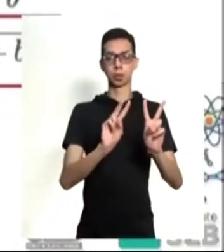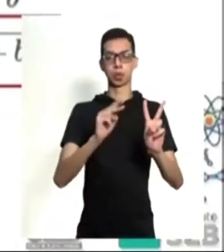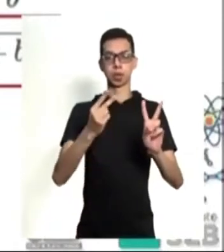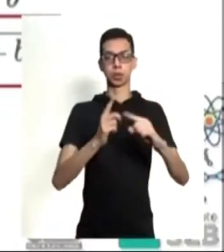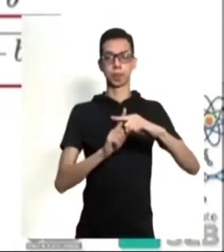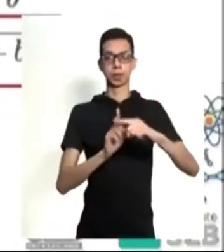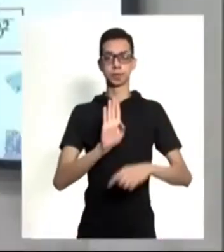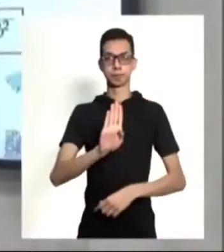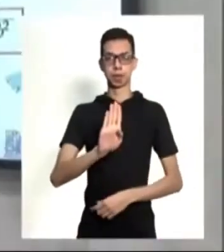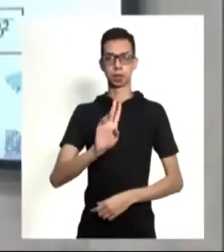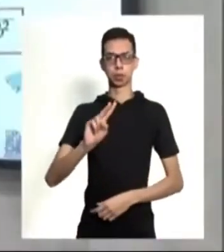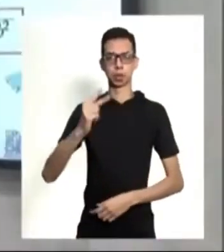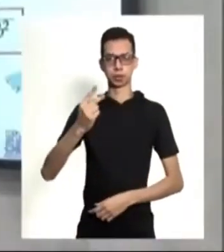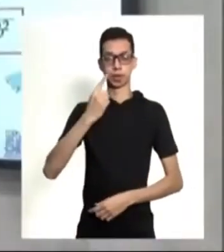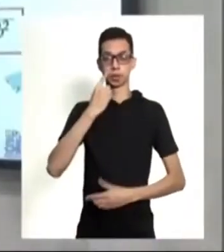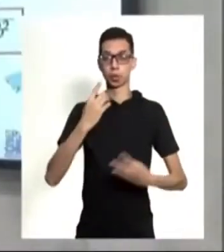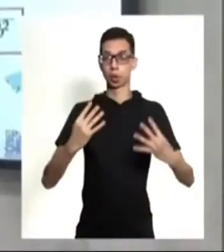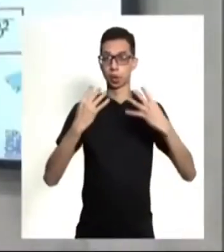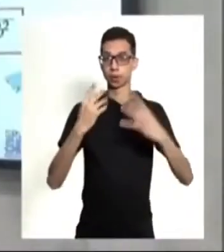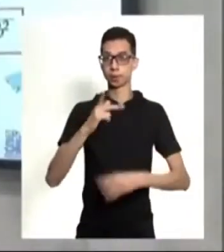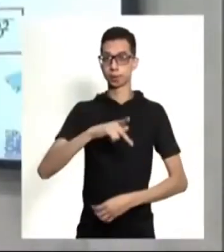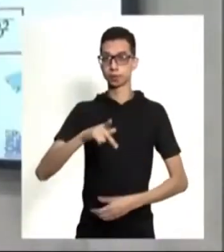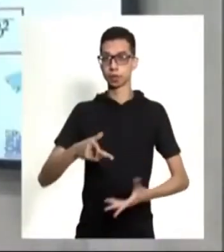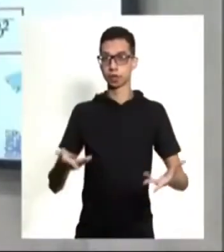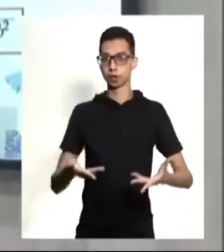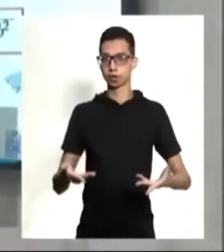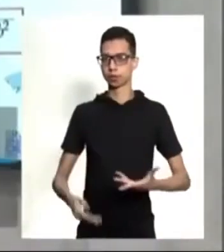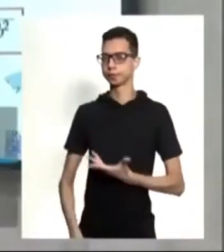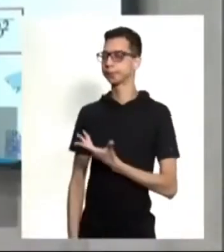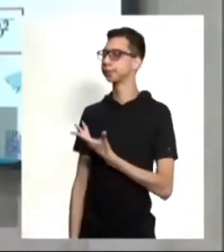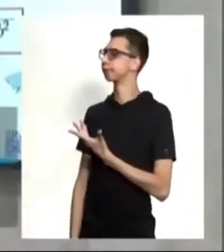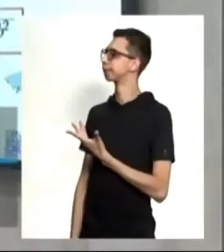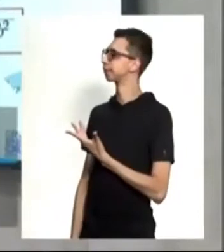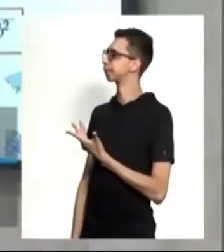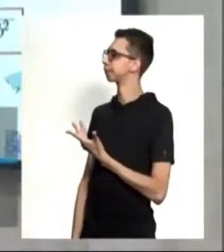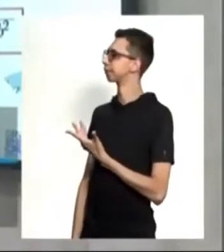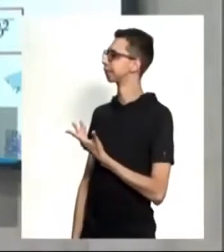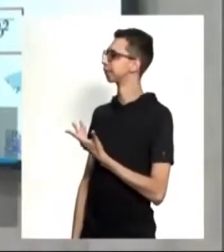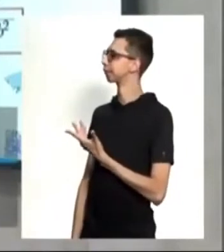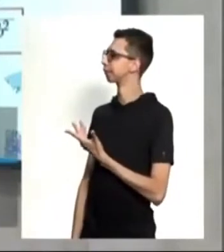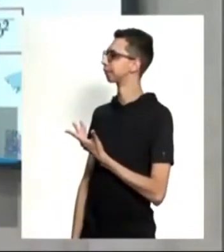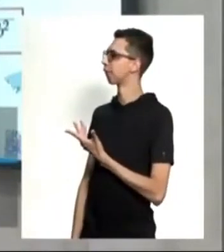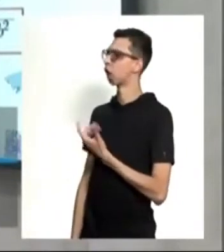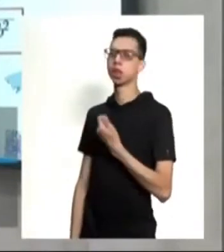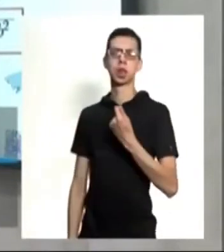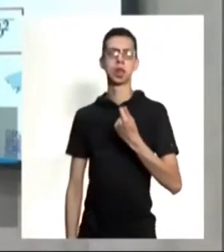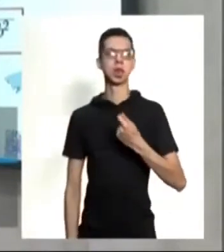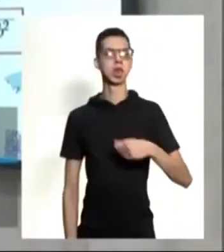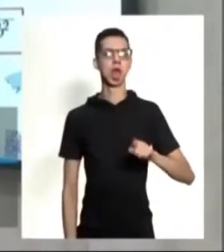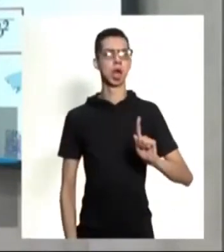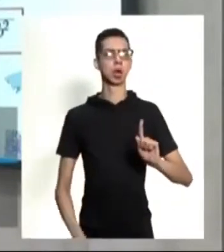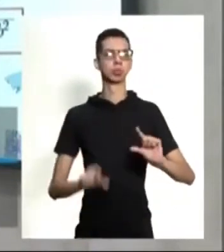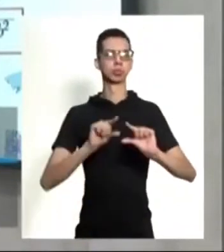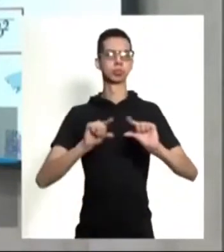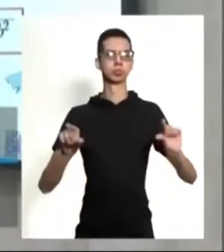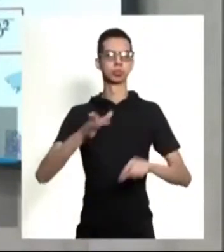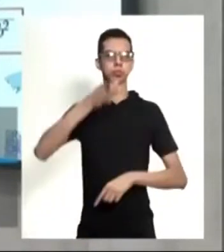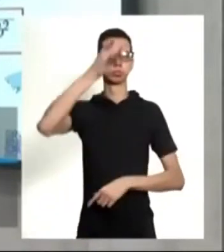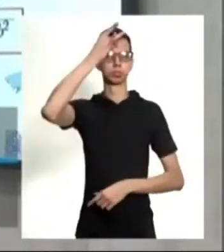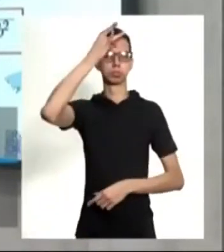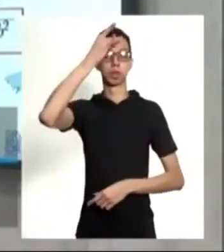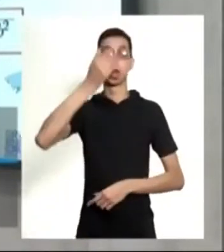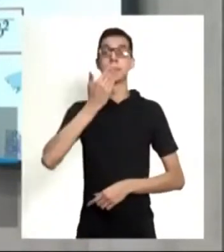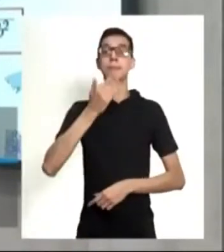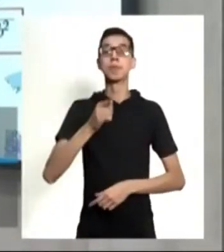B quadrado. Olha para mim. Cara, não precisa decorar essa fórmula, por favor. Não precisa decorar essa fórmula. Se ele pediu para